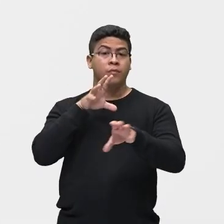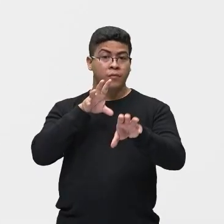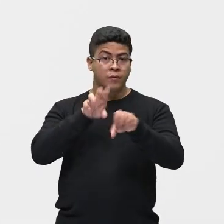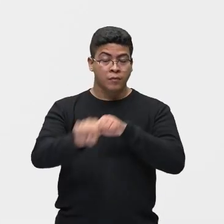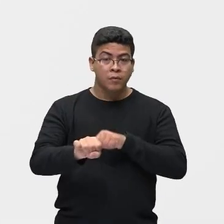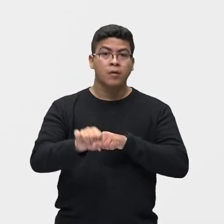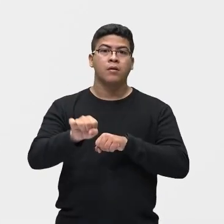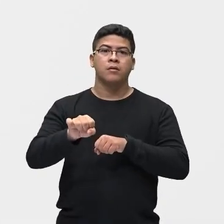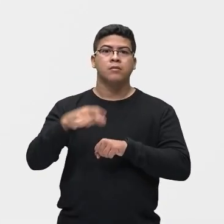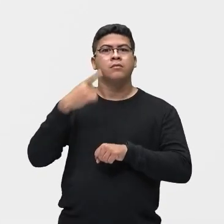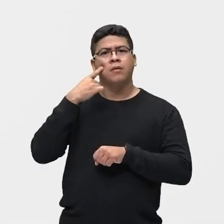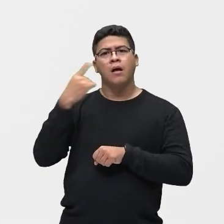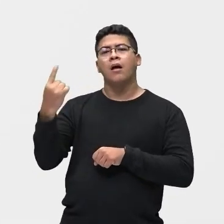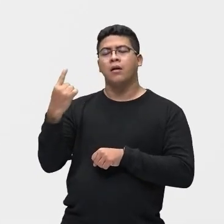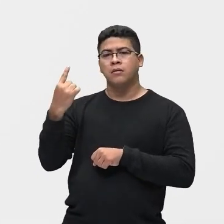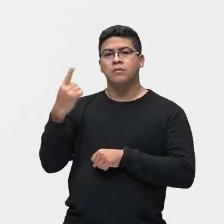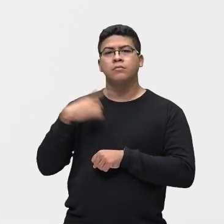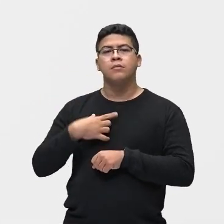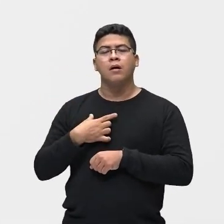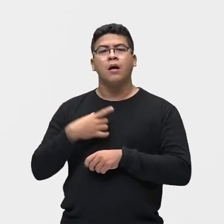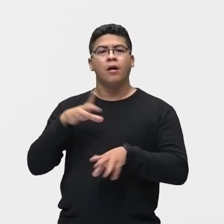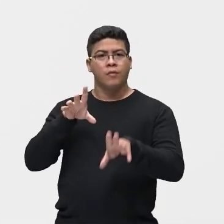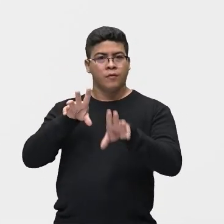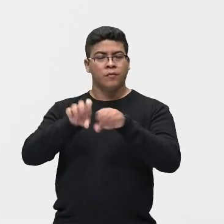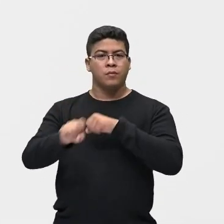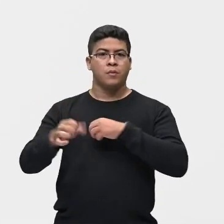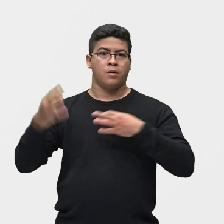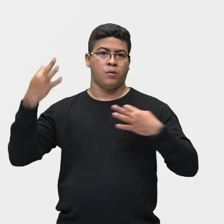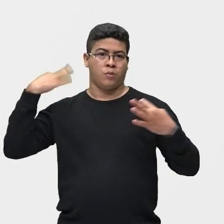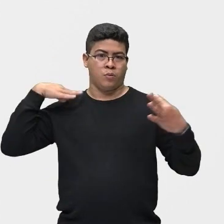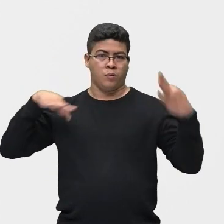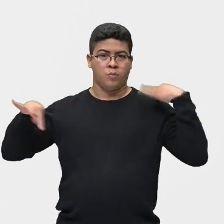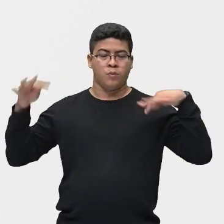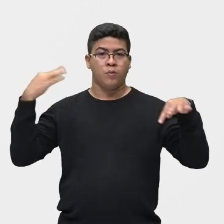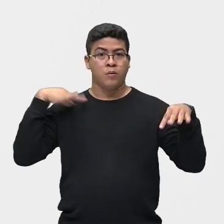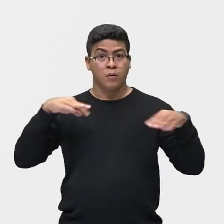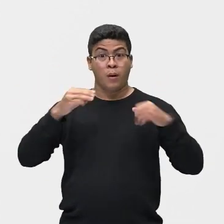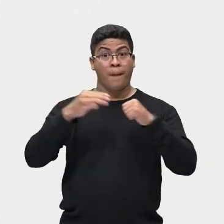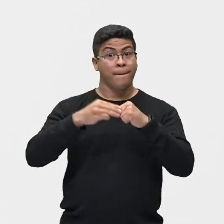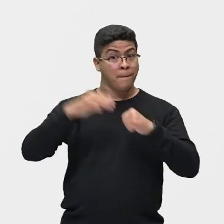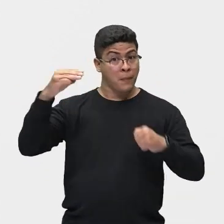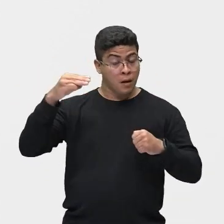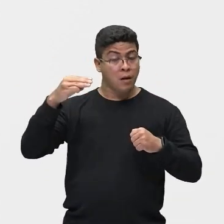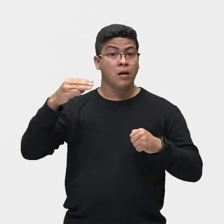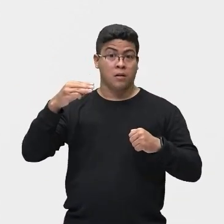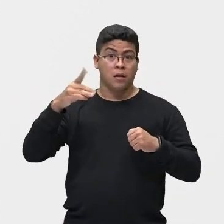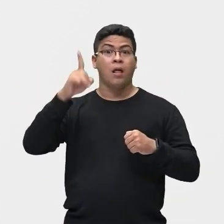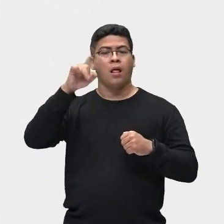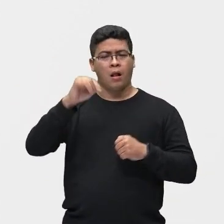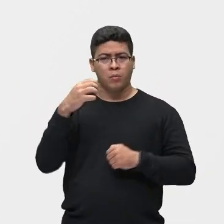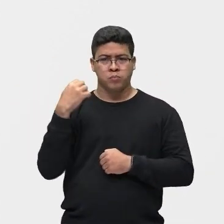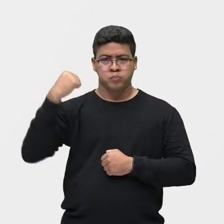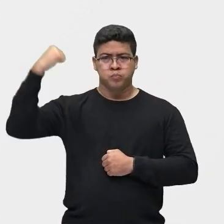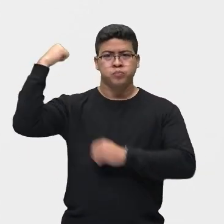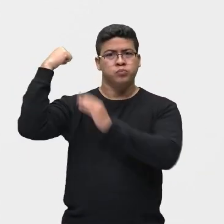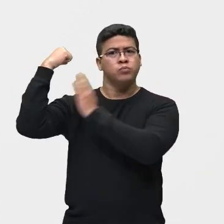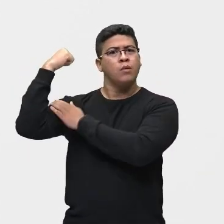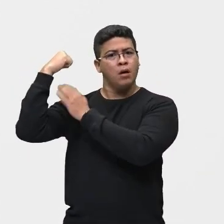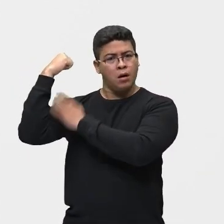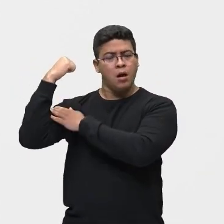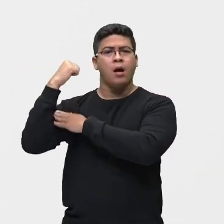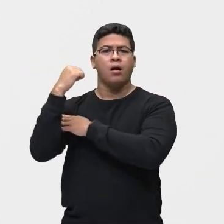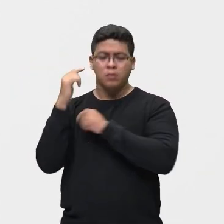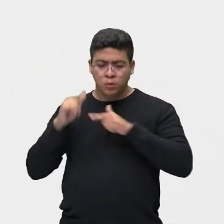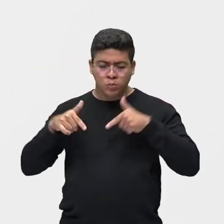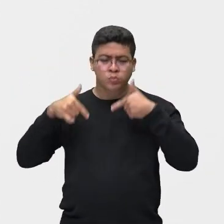é militante na luta contra o racismo e a intolerância religiosa. Preconceitos,